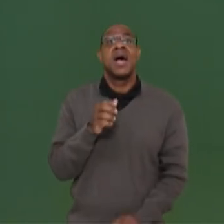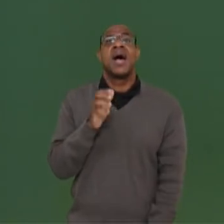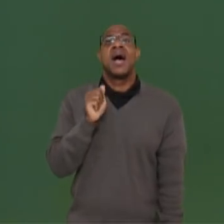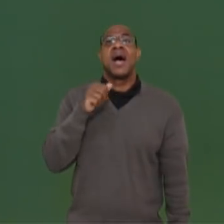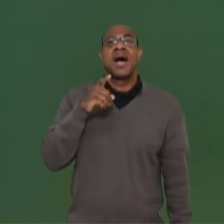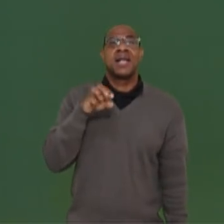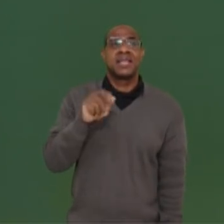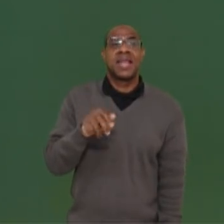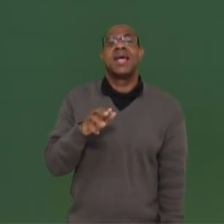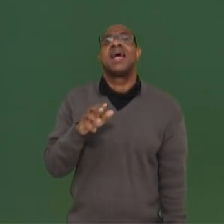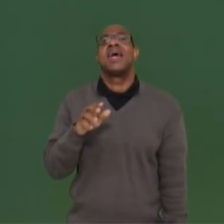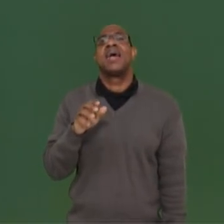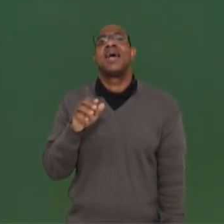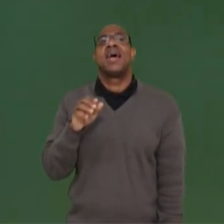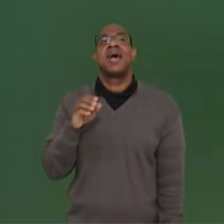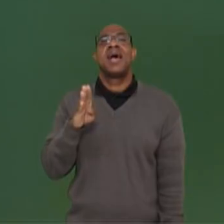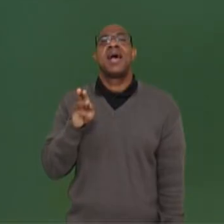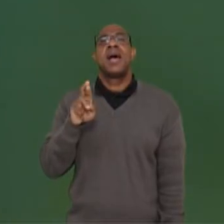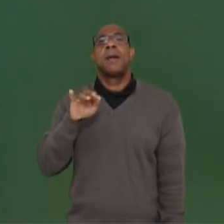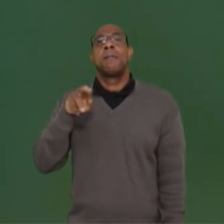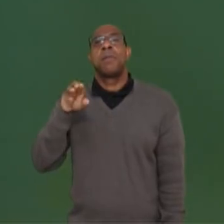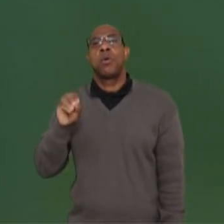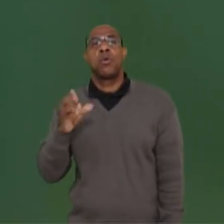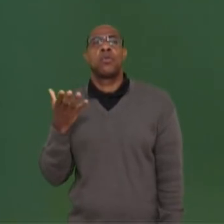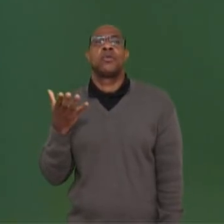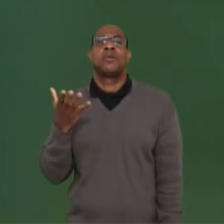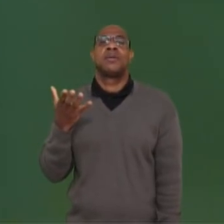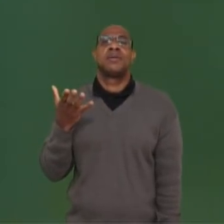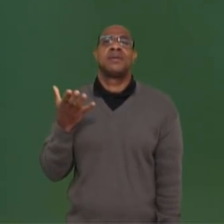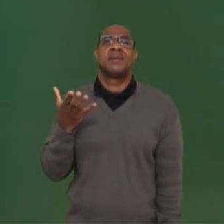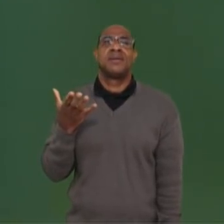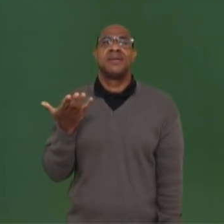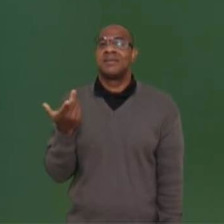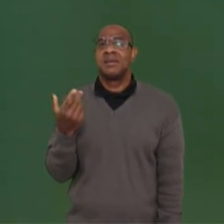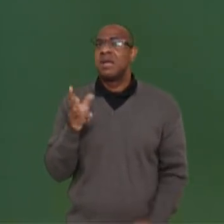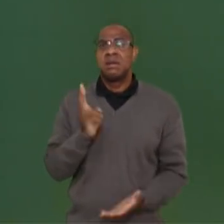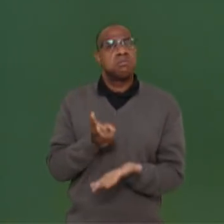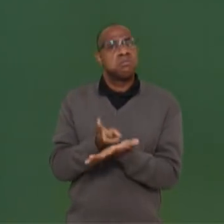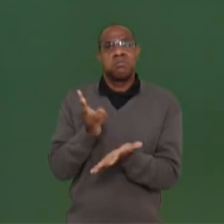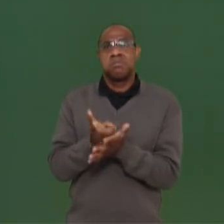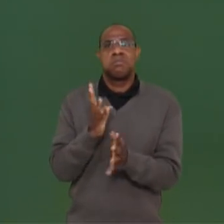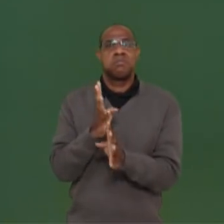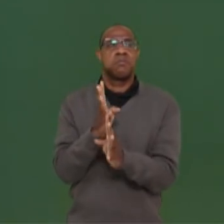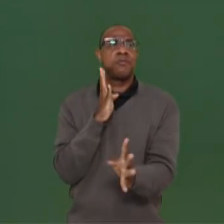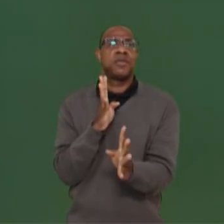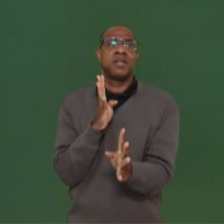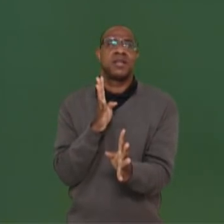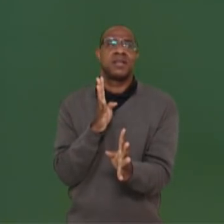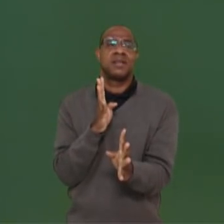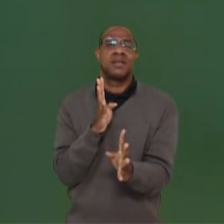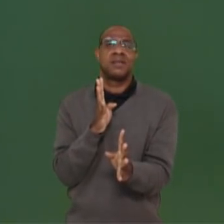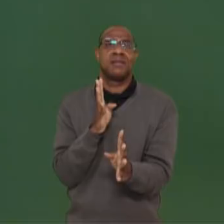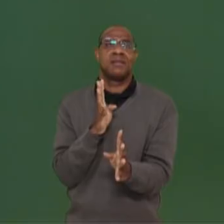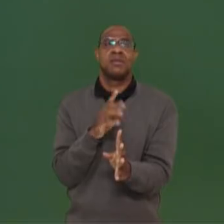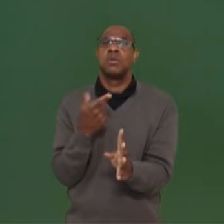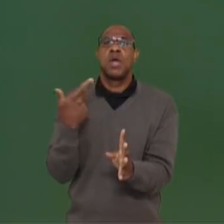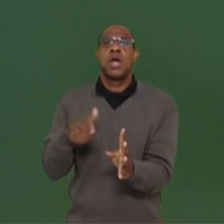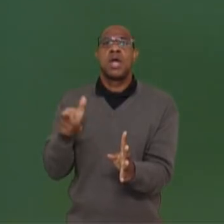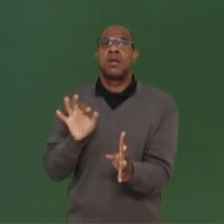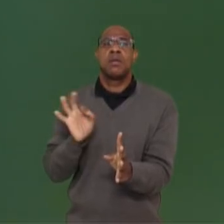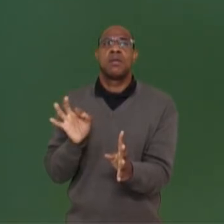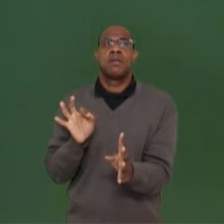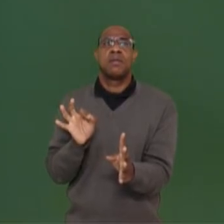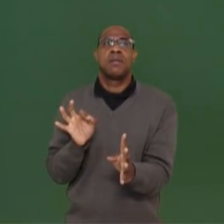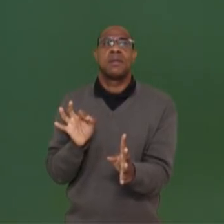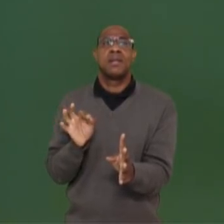a Márcia, o André e o Bruno é a mesma fila. Sim. Aqui eu não estou contando em repetição, porque o que eu estou pensando?